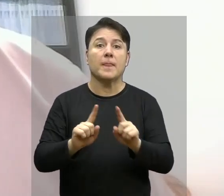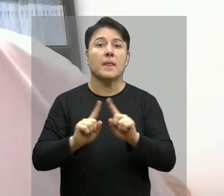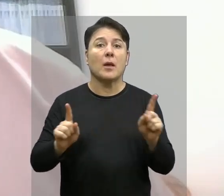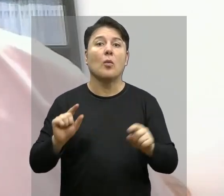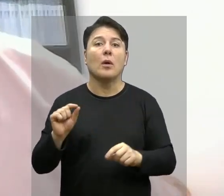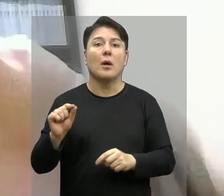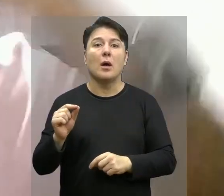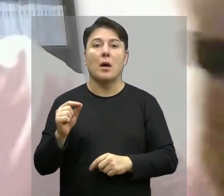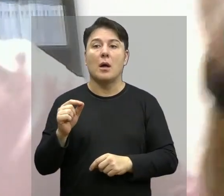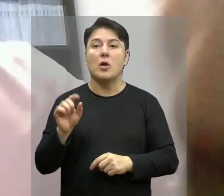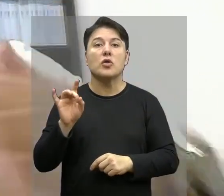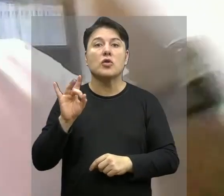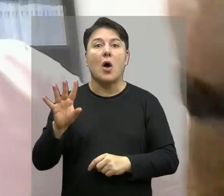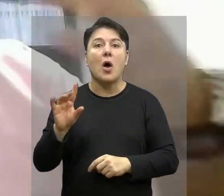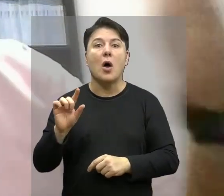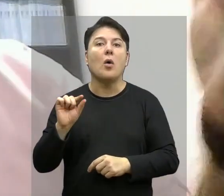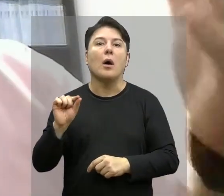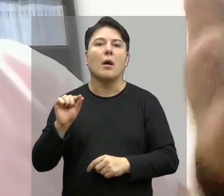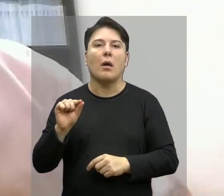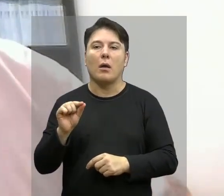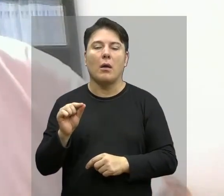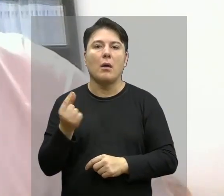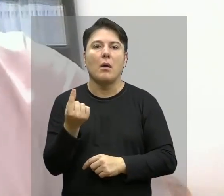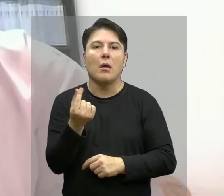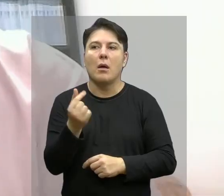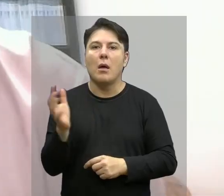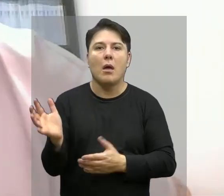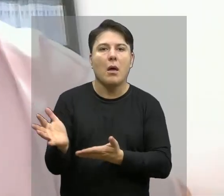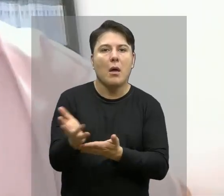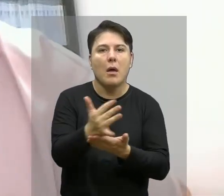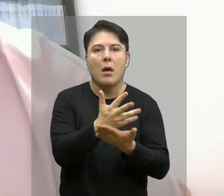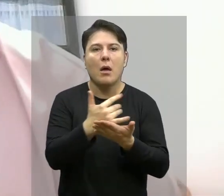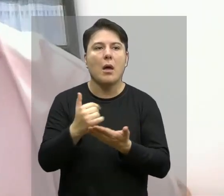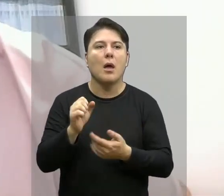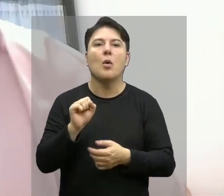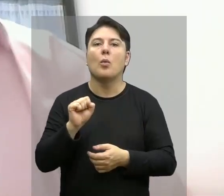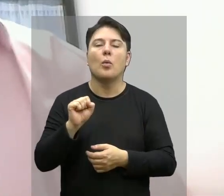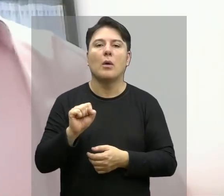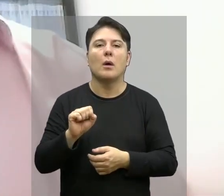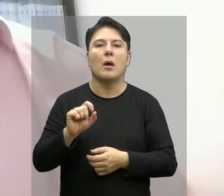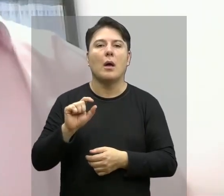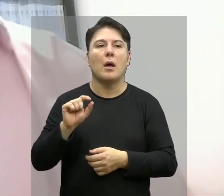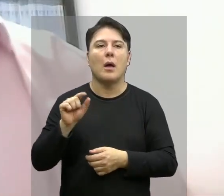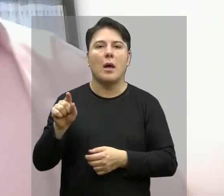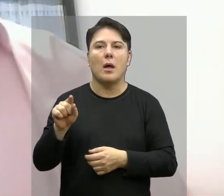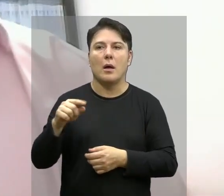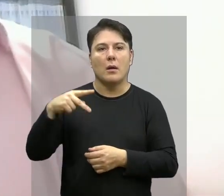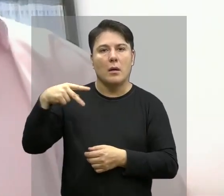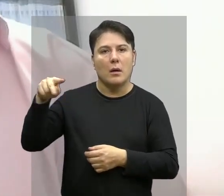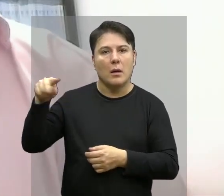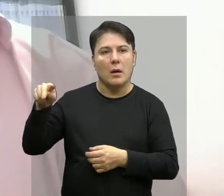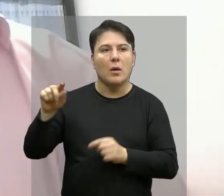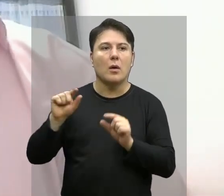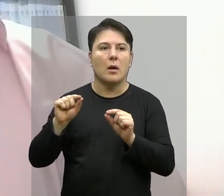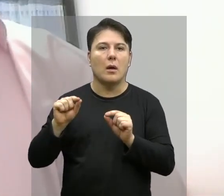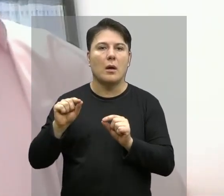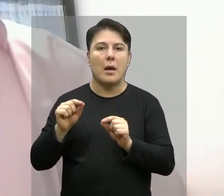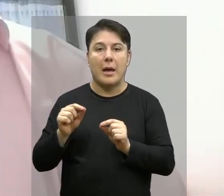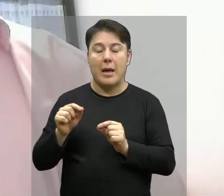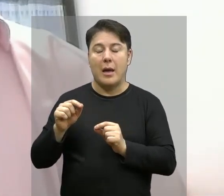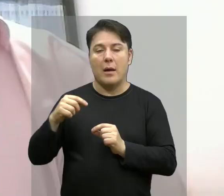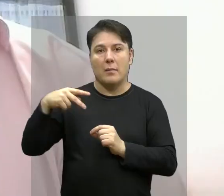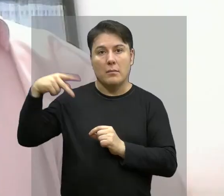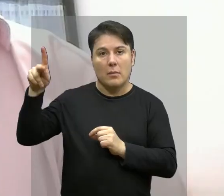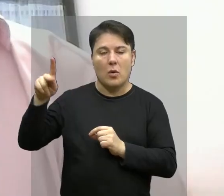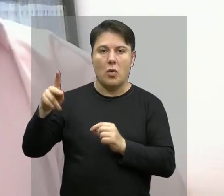jogo, para variar, em qualquer época, né, da nossa história e civilização, quem ganha é a banca. O jogador